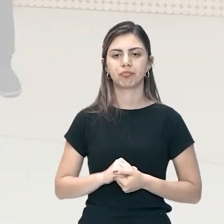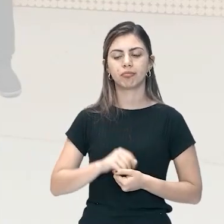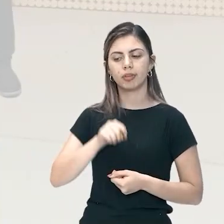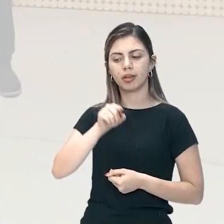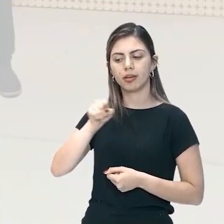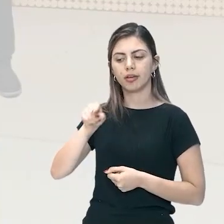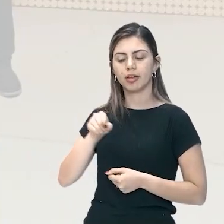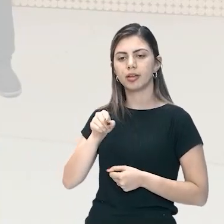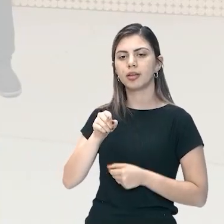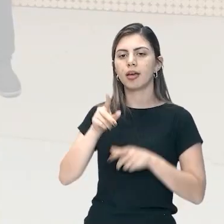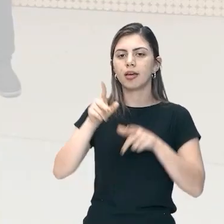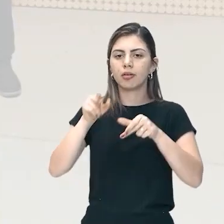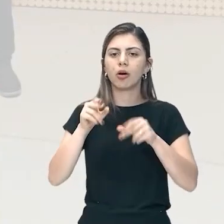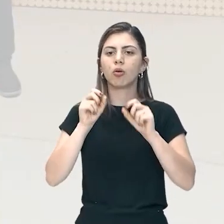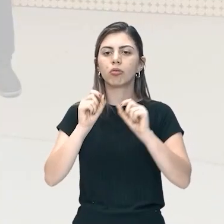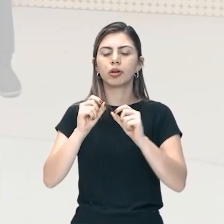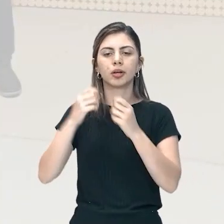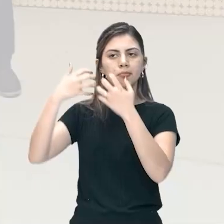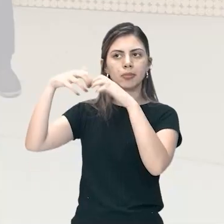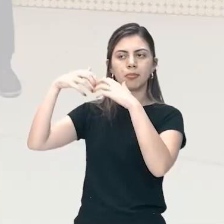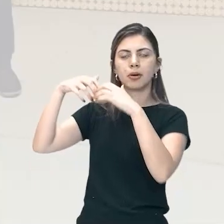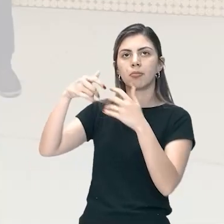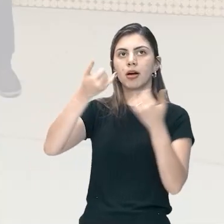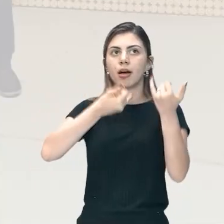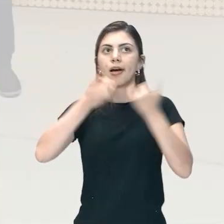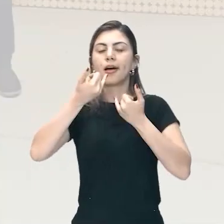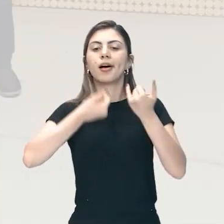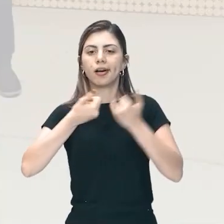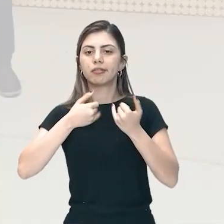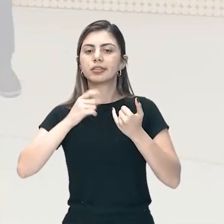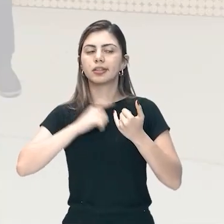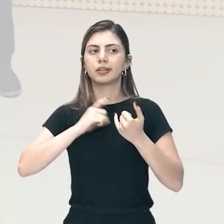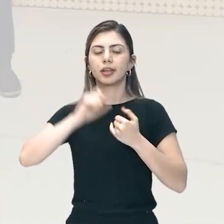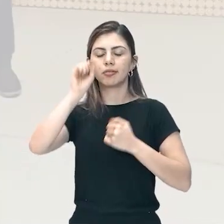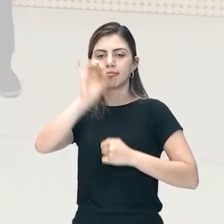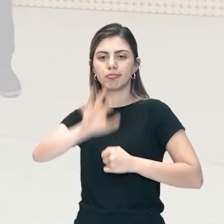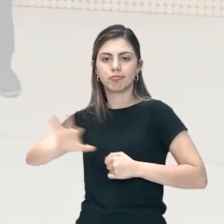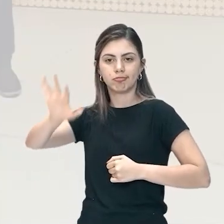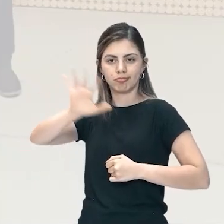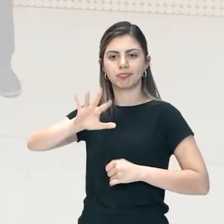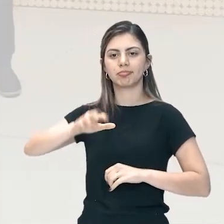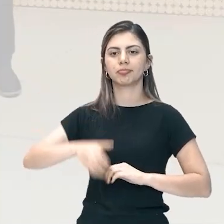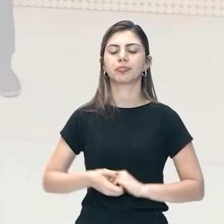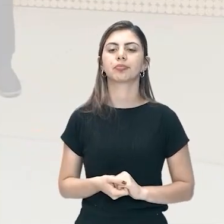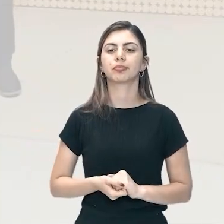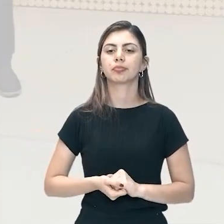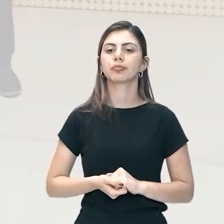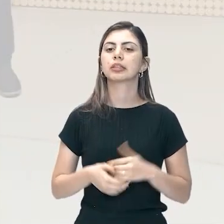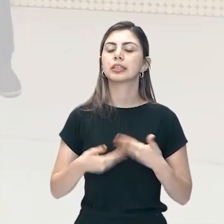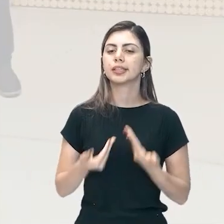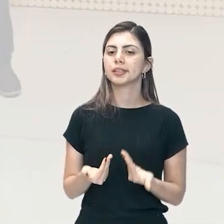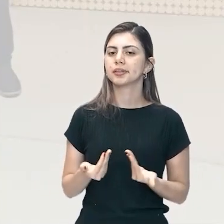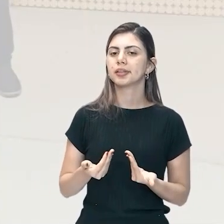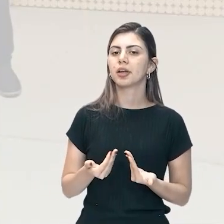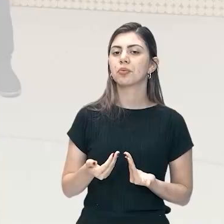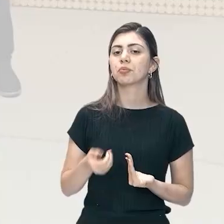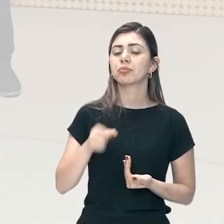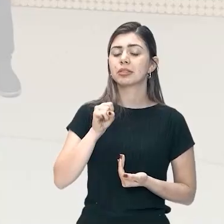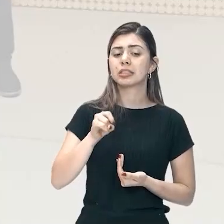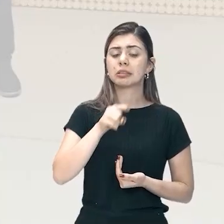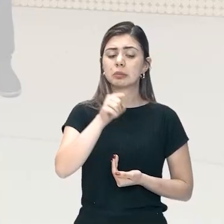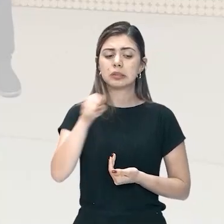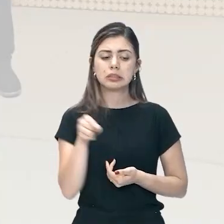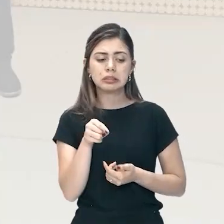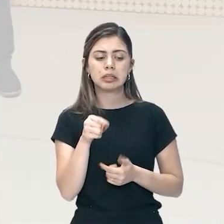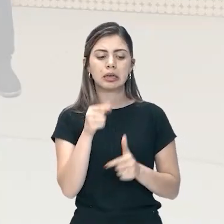a informação lá para o nosso cérebro, que vai transformar. Então, geralmente, se tu tiver uma dificuldade,